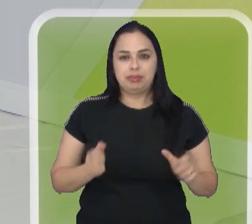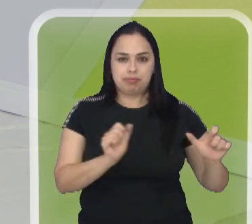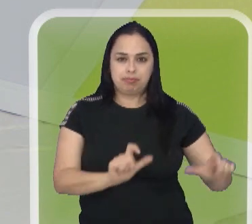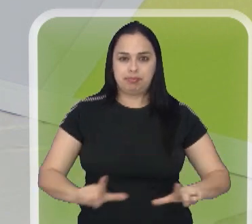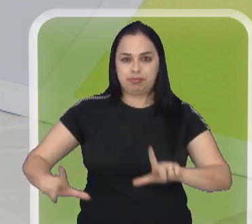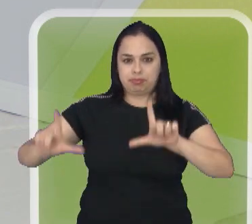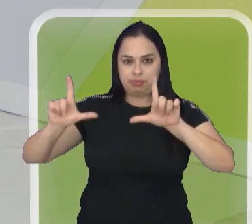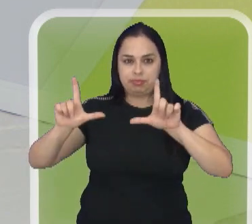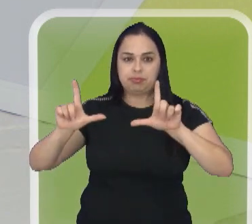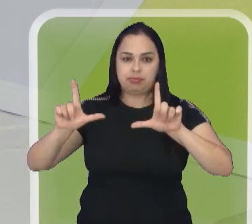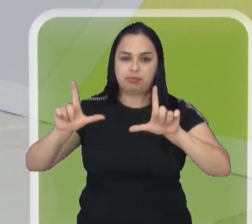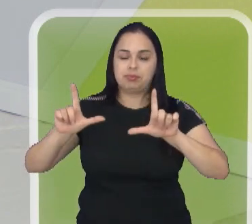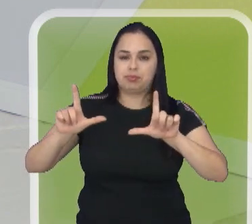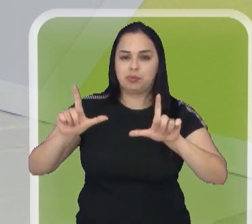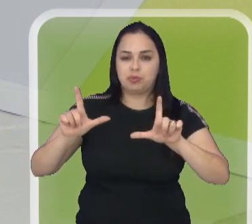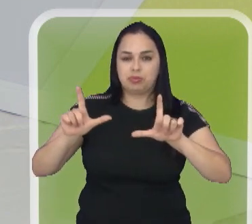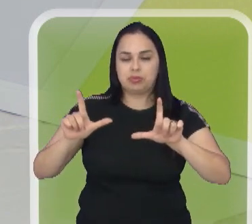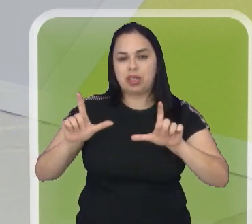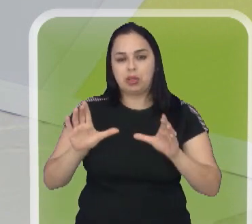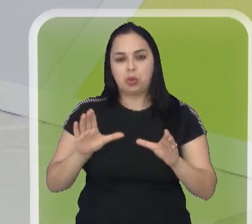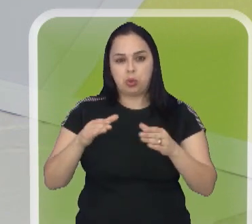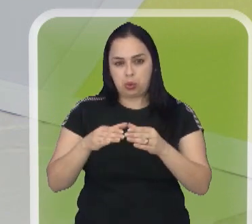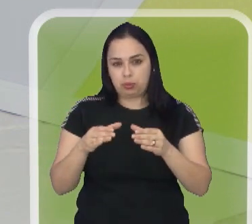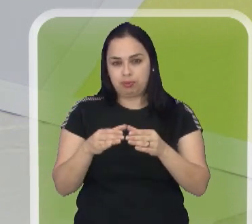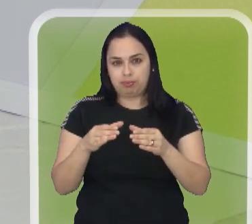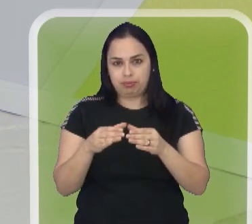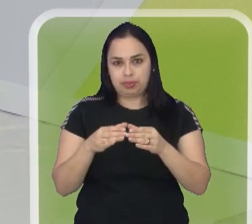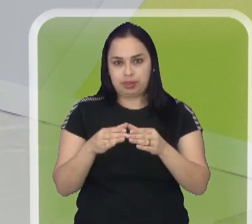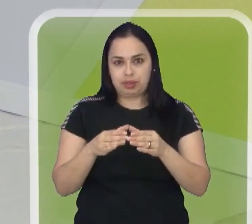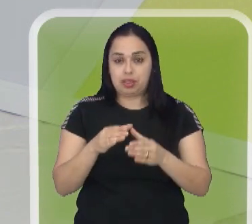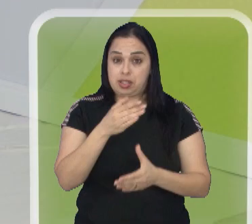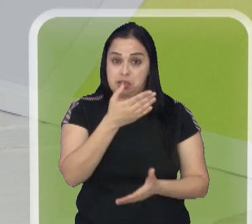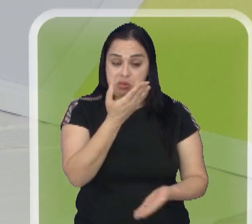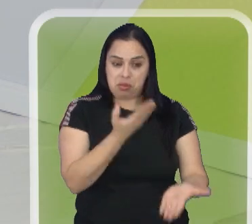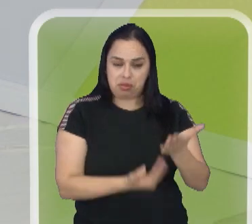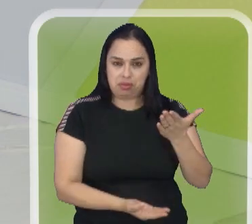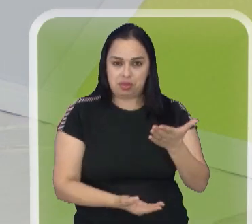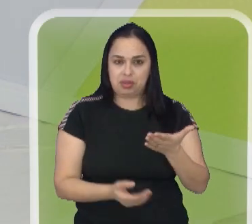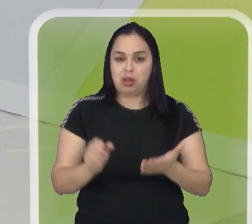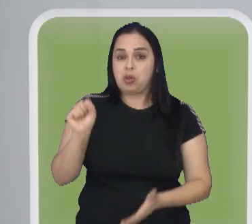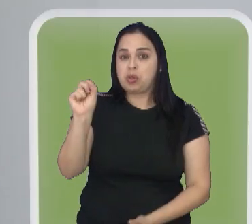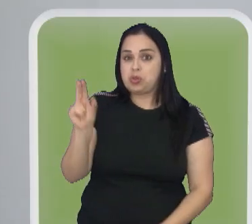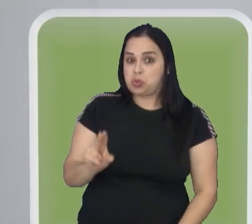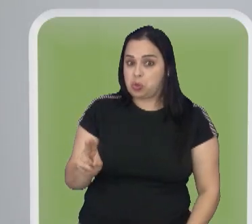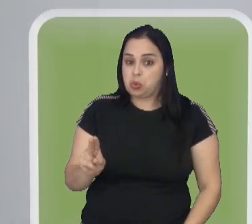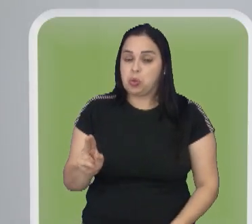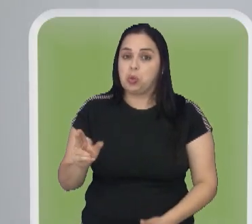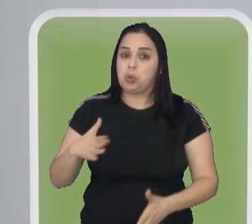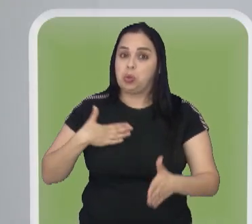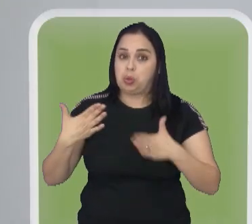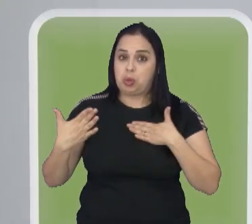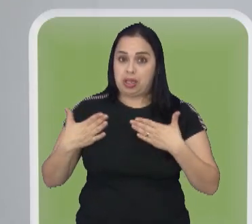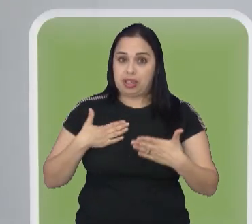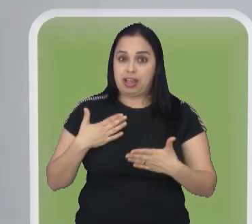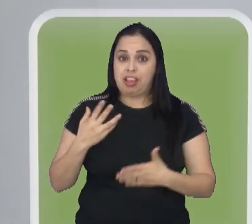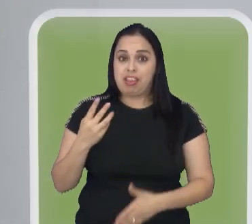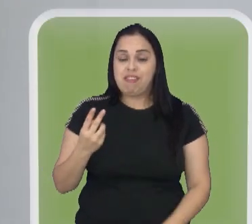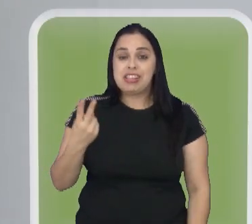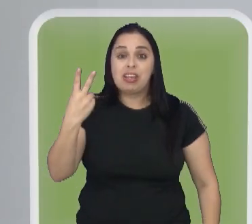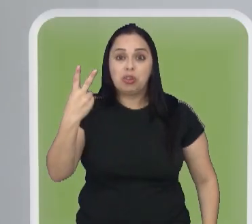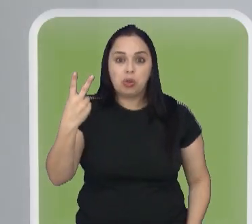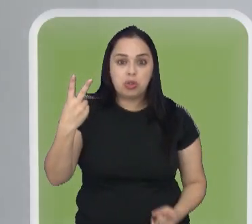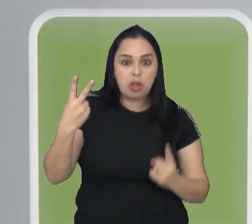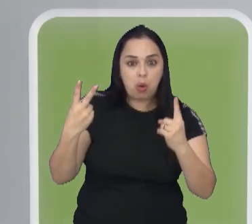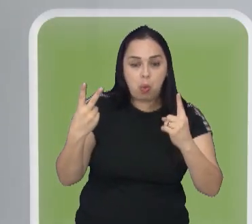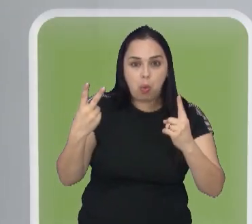os resultados do grupo, porque, ó, apesar da derrota do São José, o União Suzano surpreendeu e estava vencendo por 2-1 até